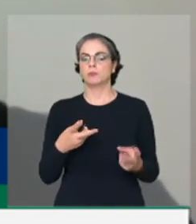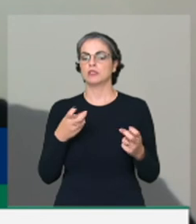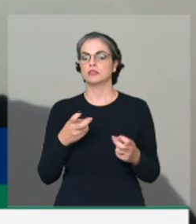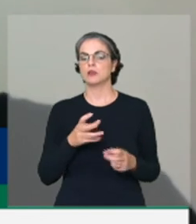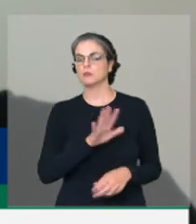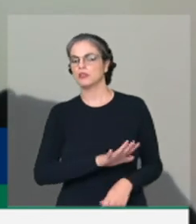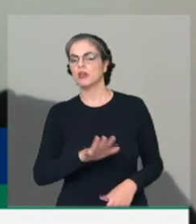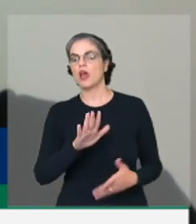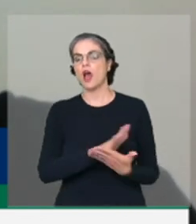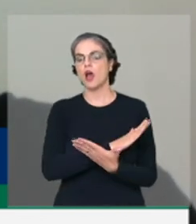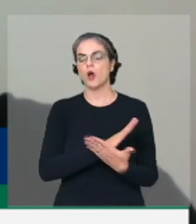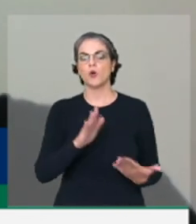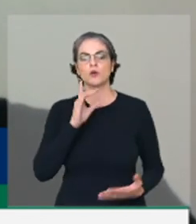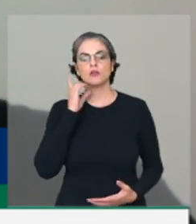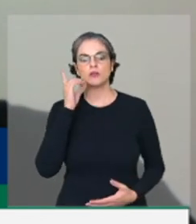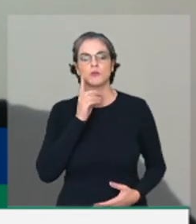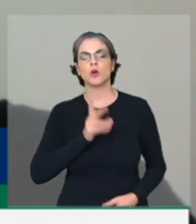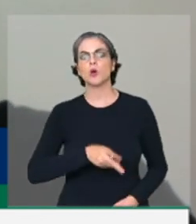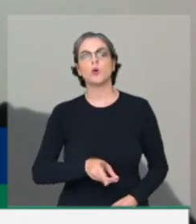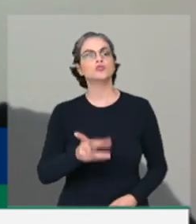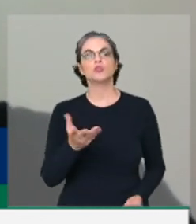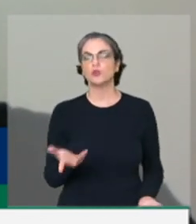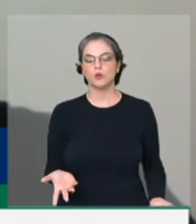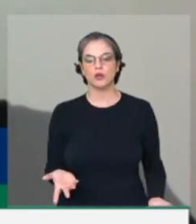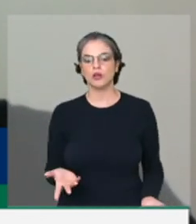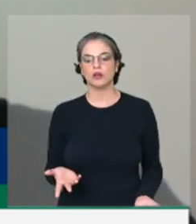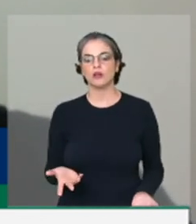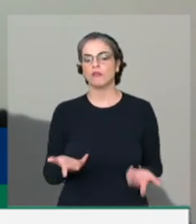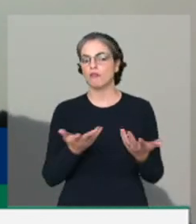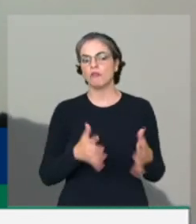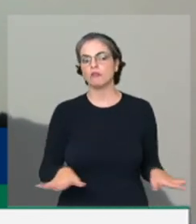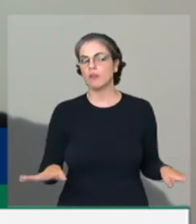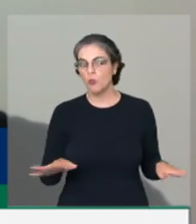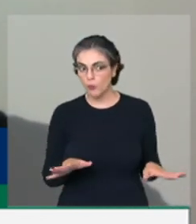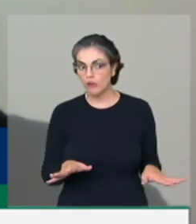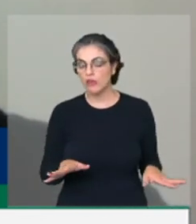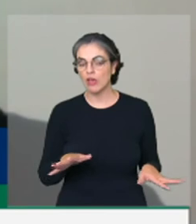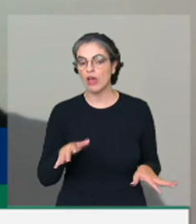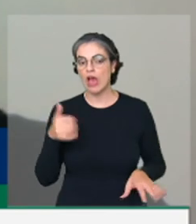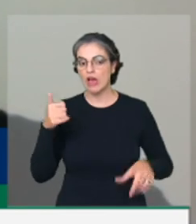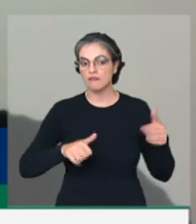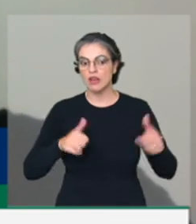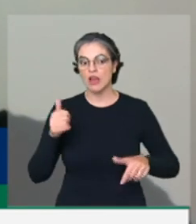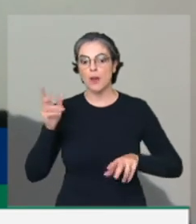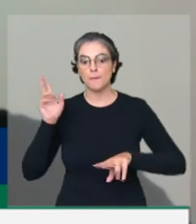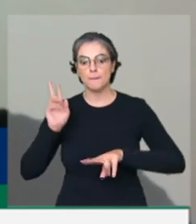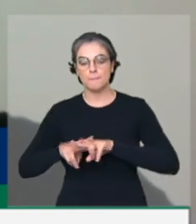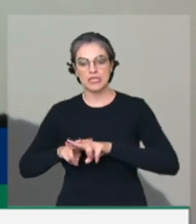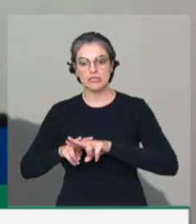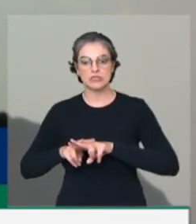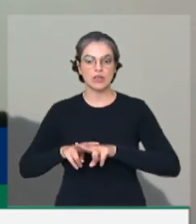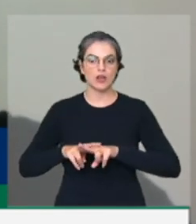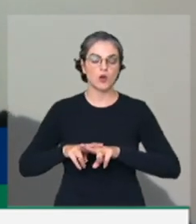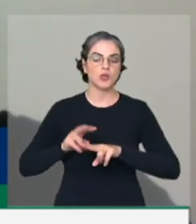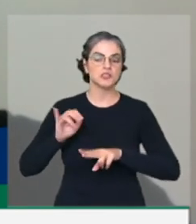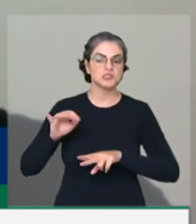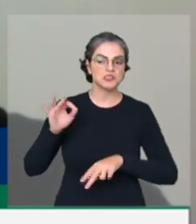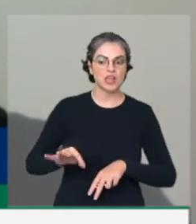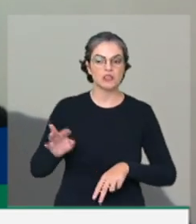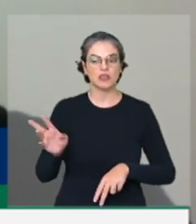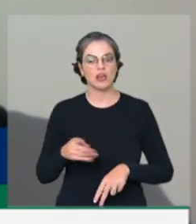continuou-se, então, um discurso beligerante. Eles não têm a intenção de julgar o mérito da prisão, que claramente é inconstitucional,